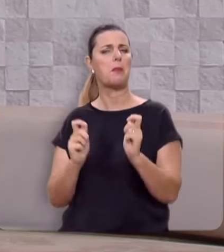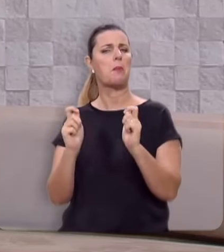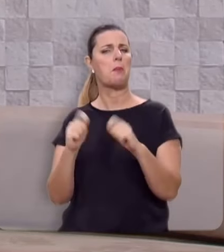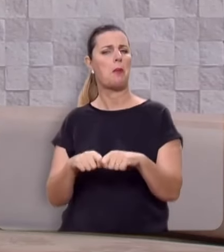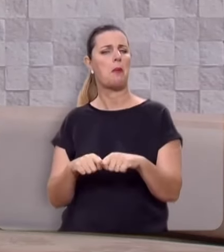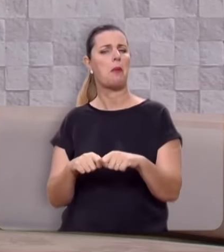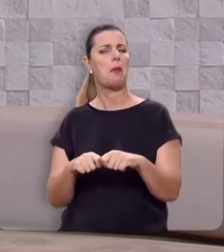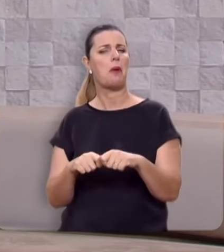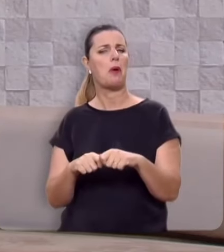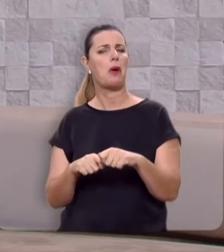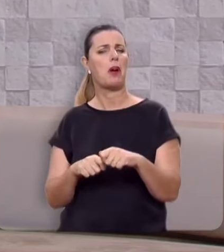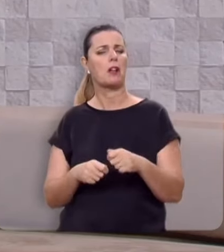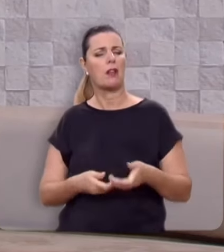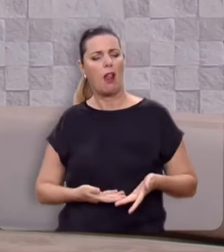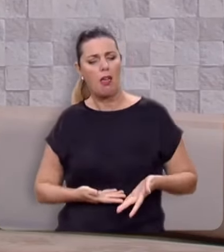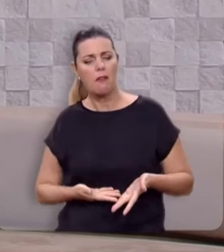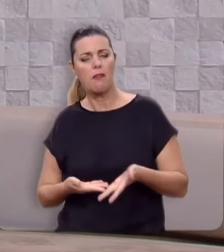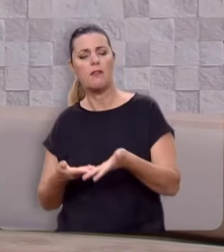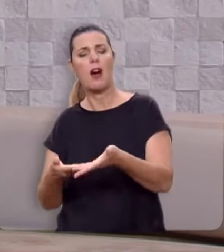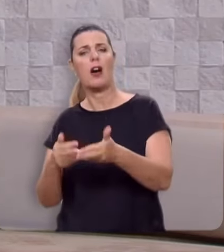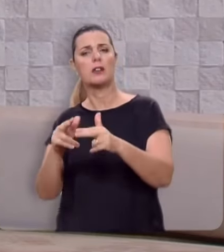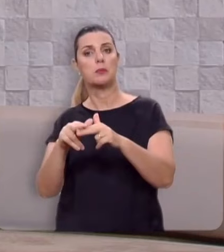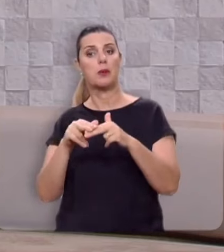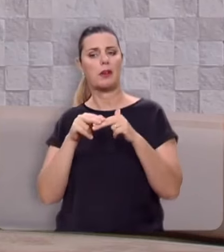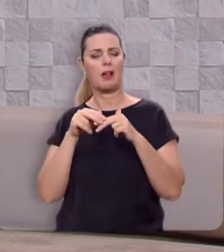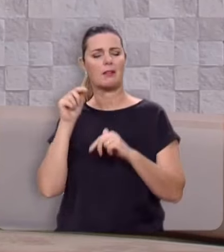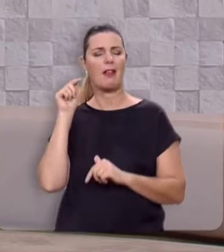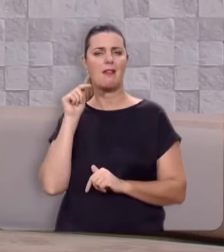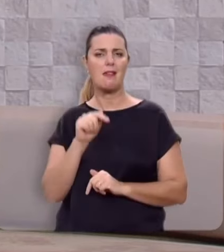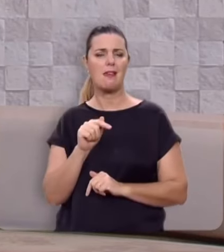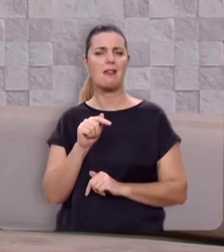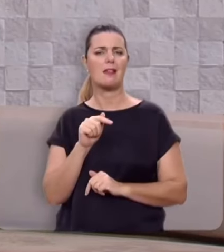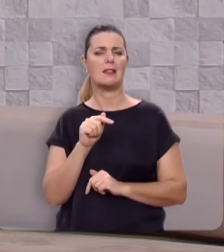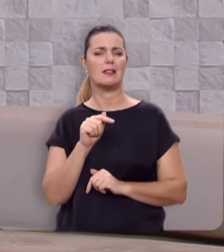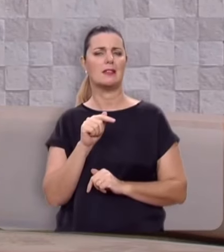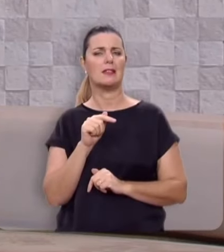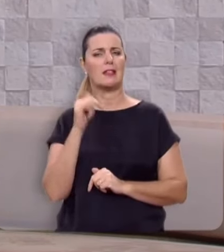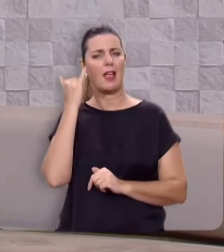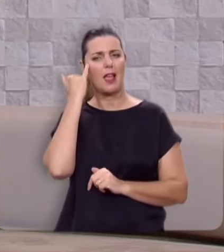ser arrastados por esta onda